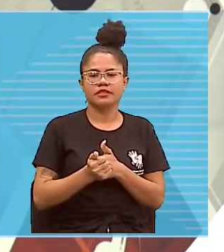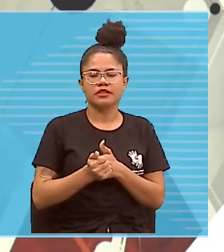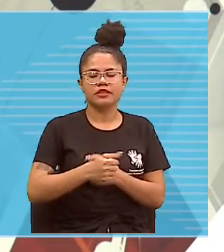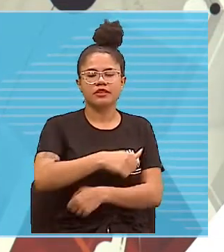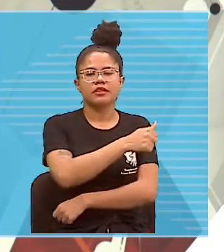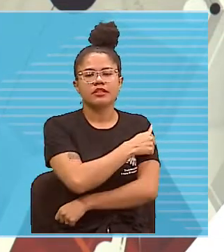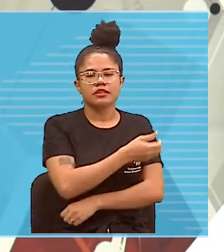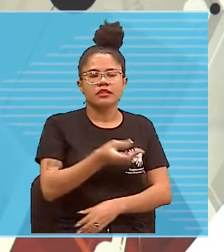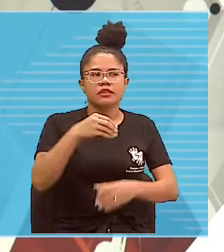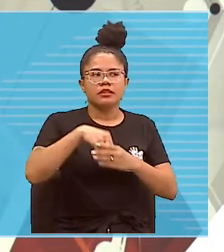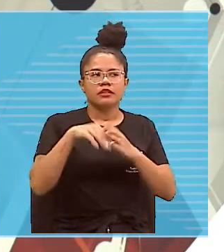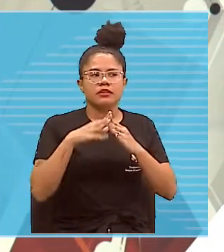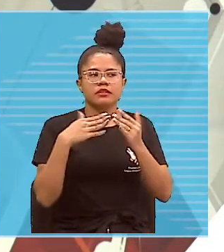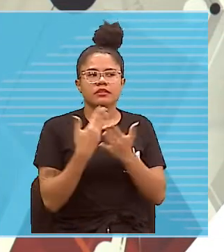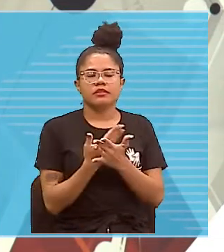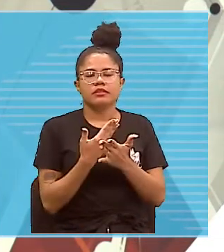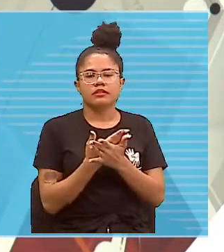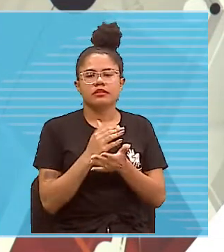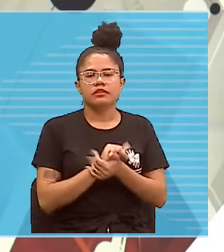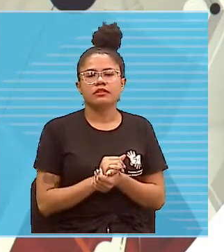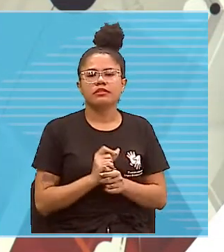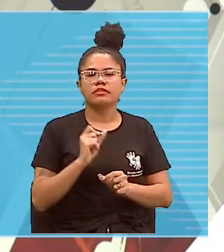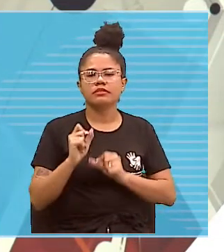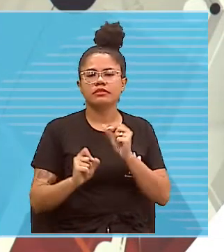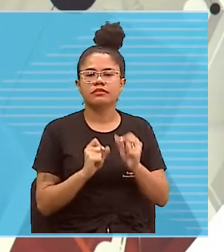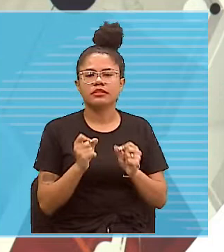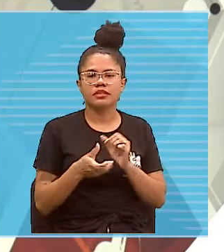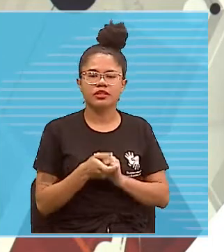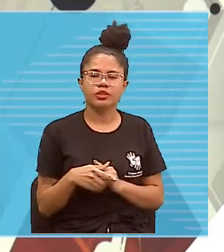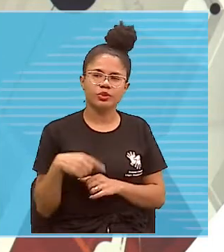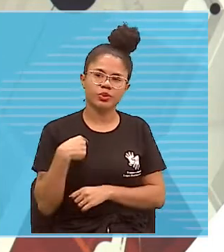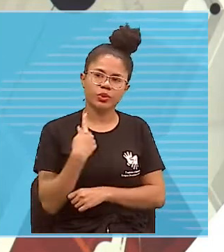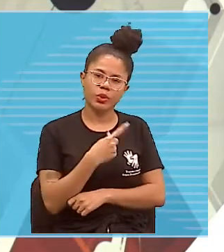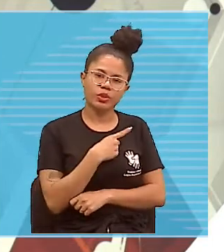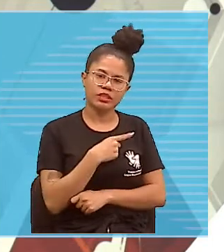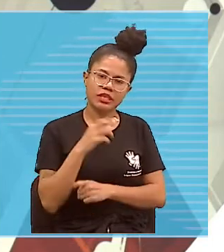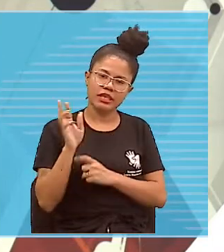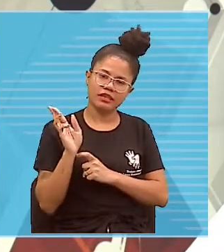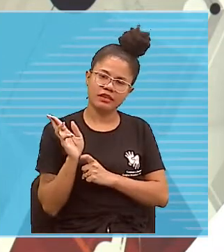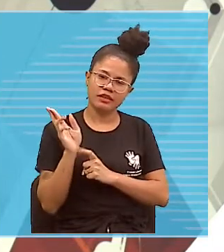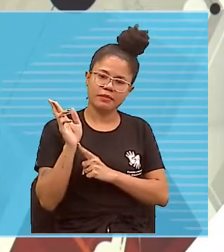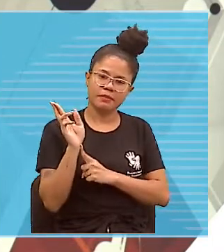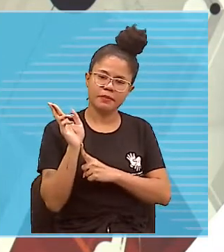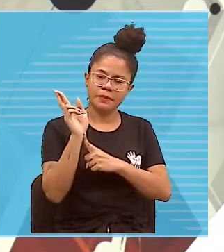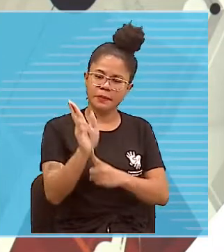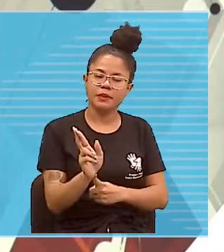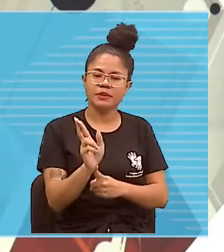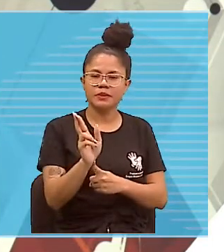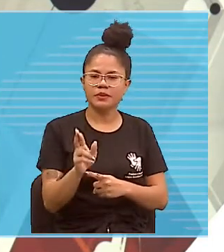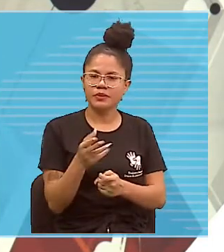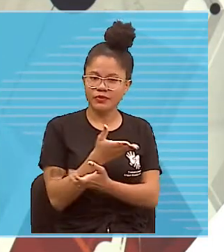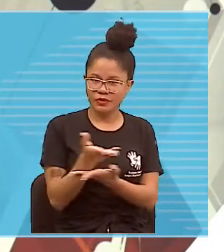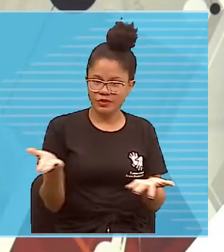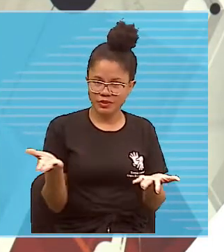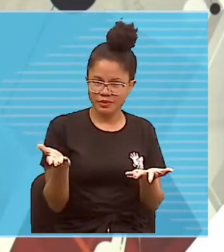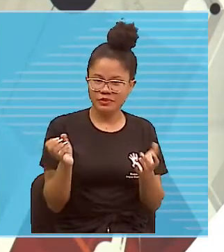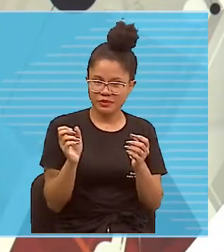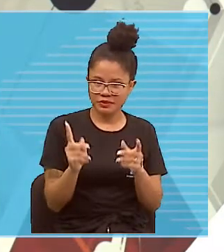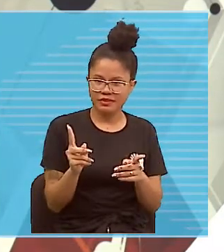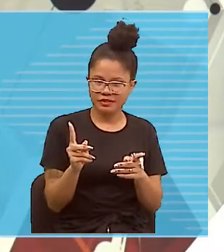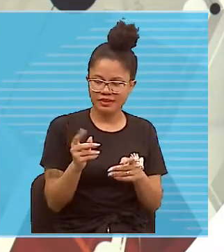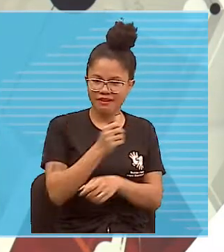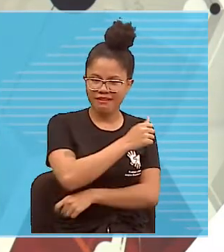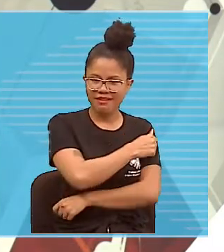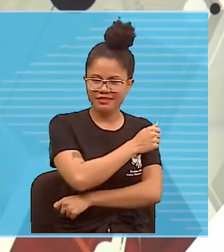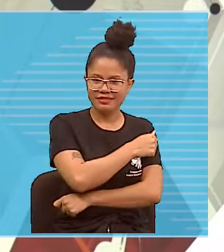da escola, nada mais justo do que a gente ter aqui a representatividade de vocês, dos estudantes.